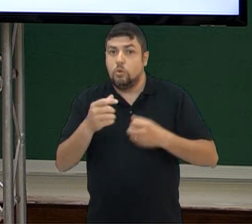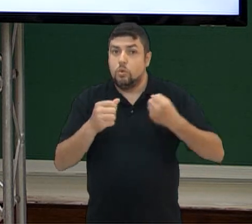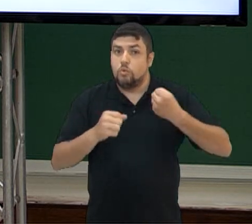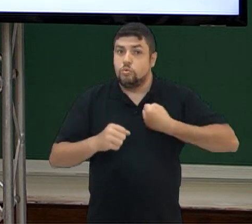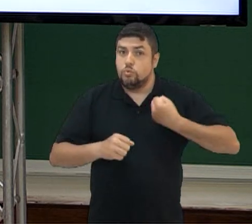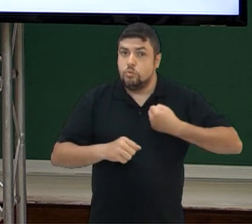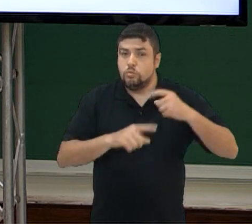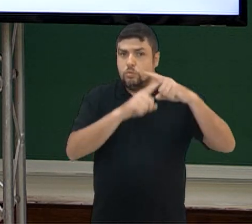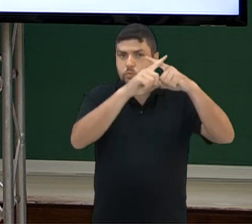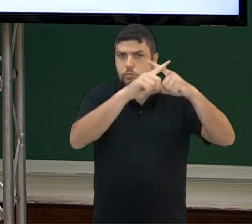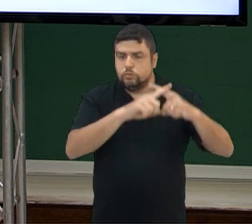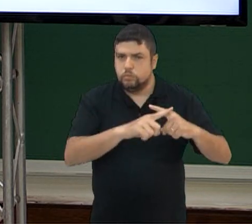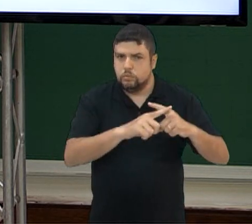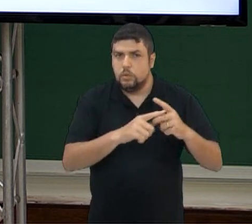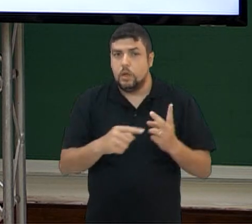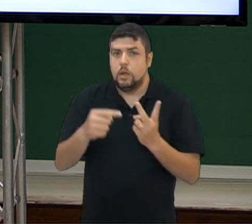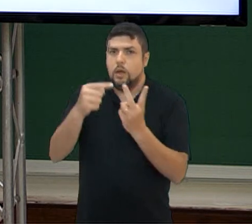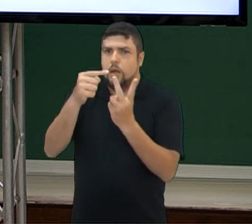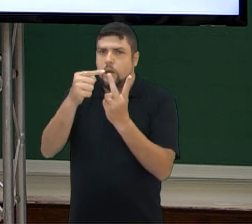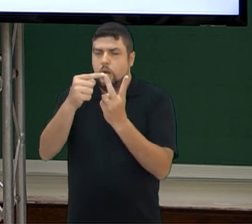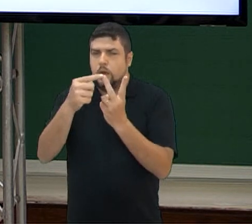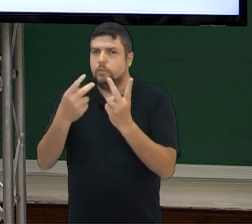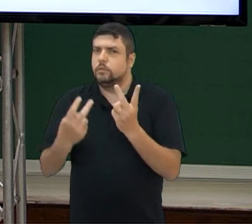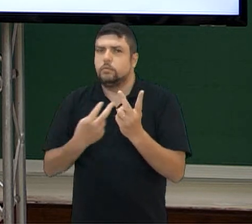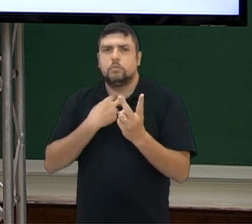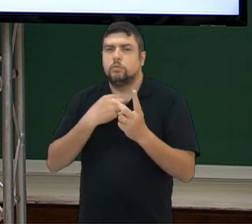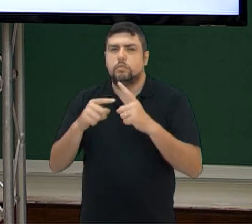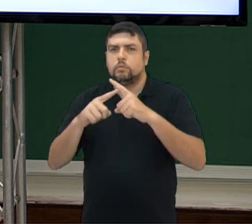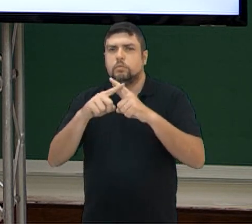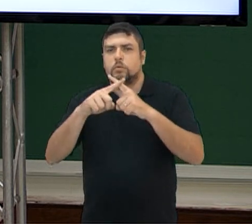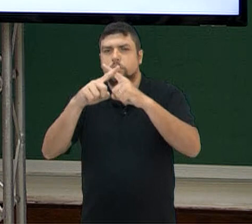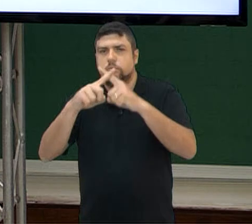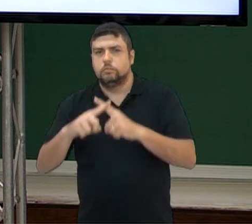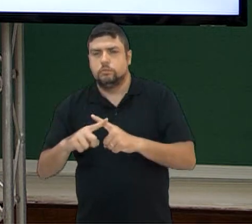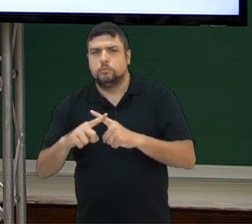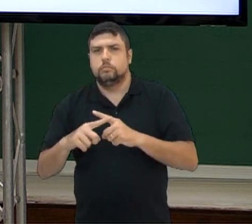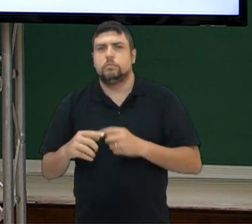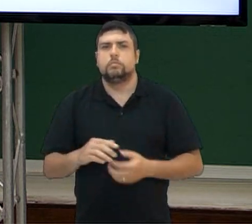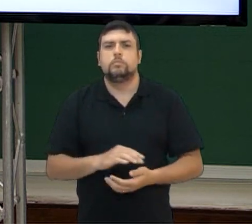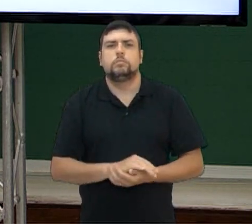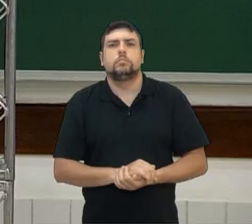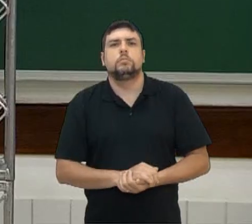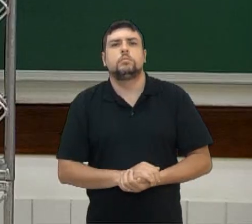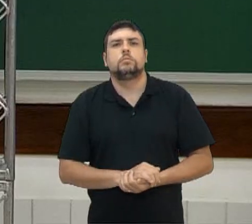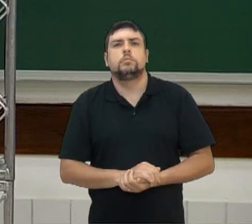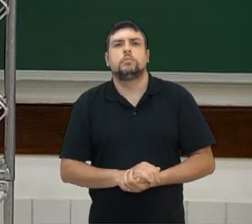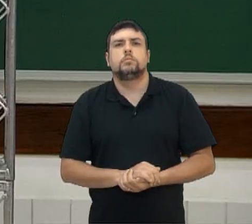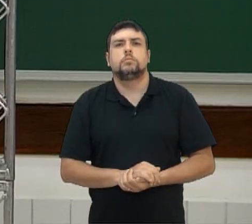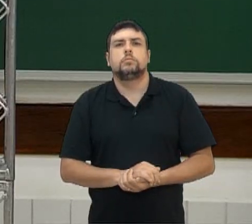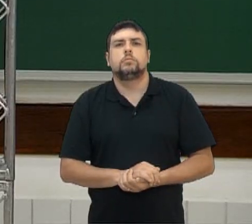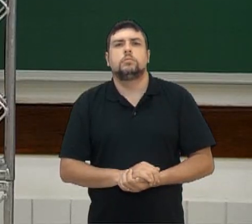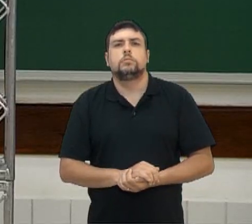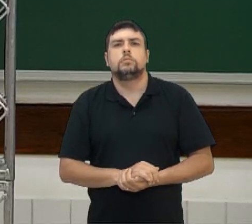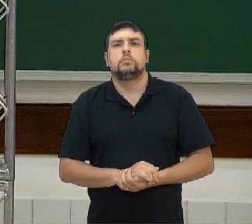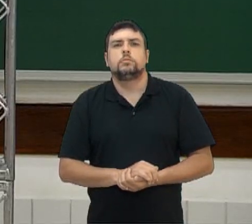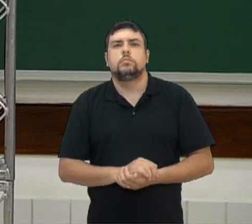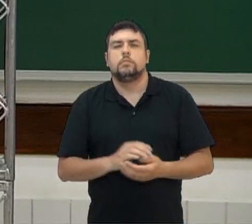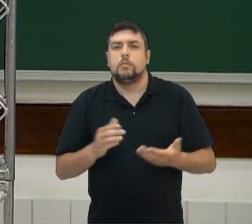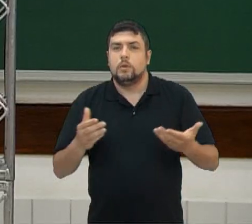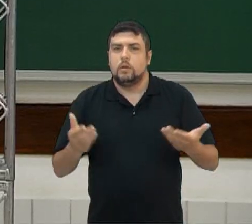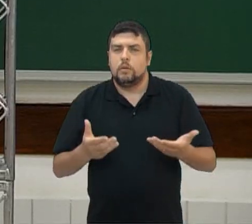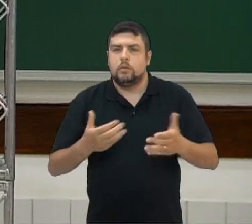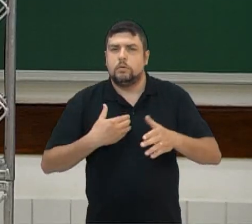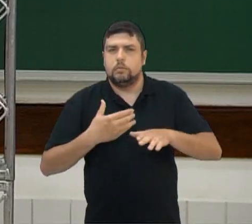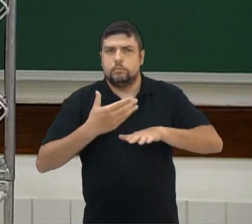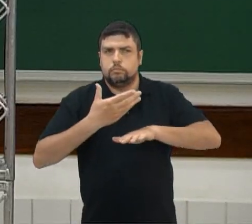nós não multiplicamos pelo 60 ou pelo outro número, tá? Agora, eu tenho um exercício